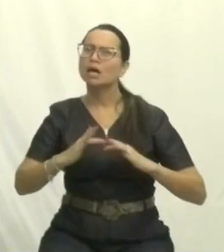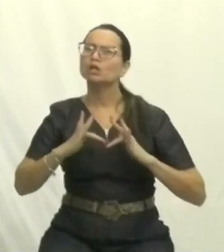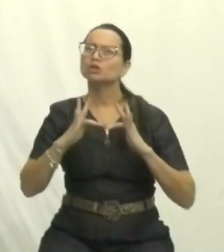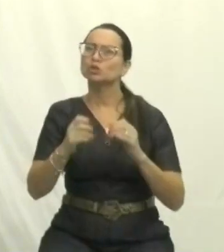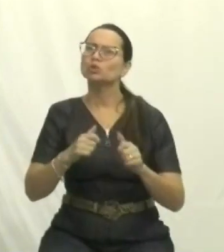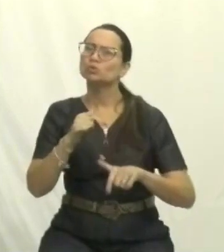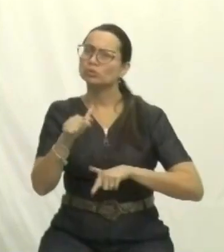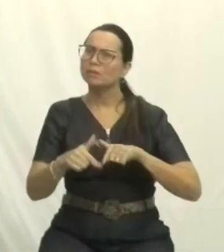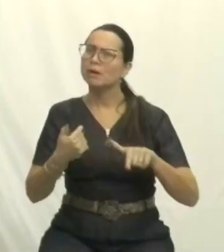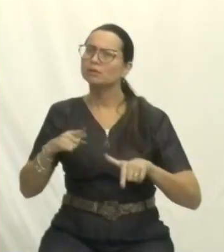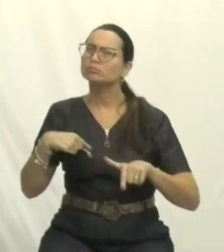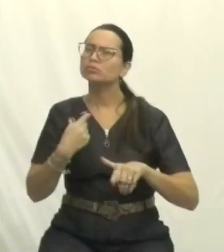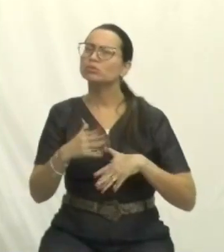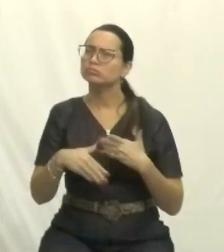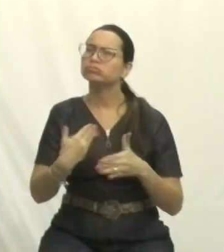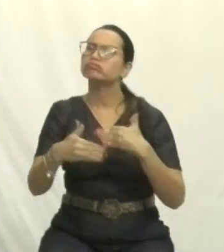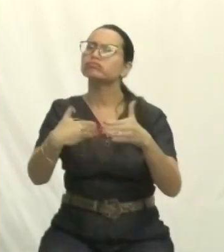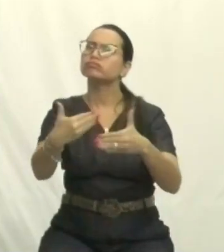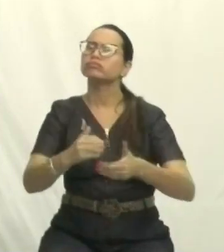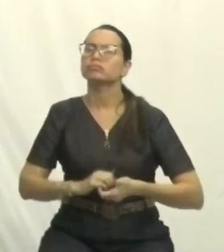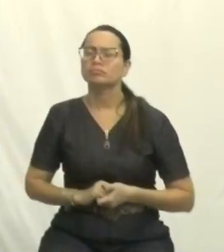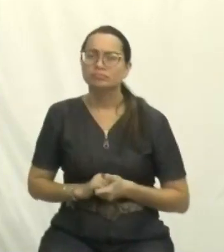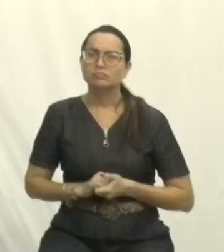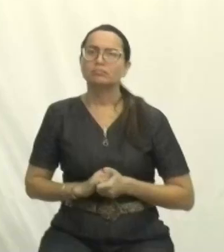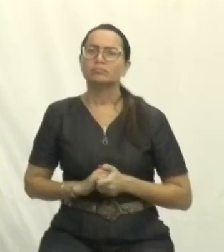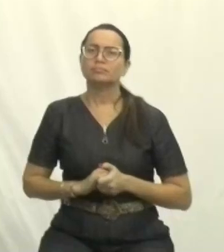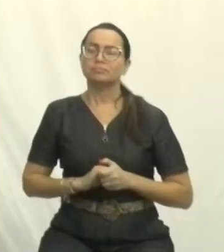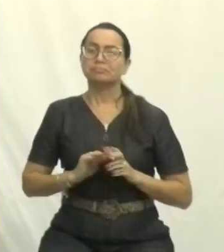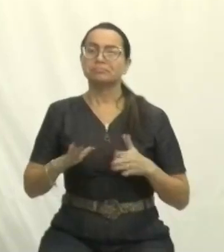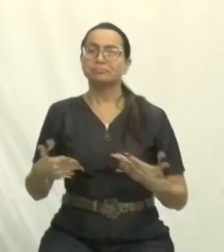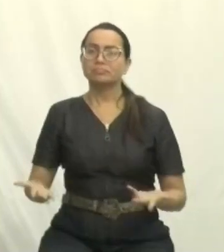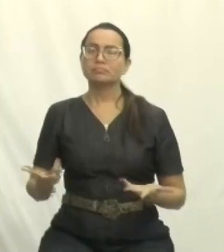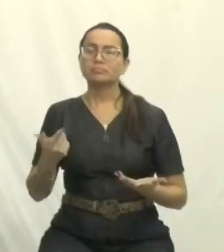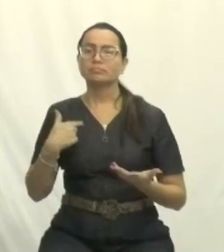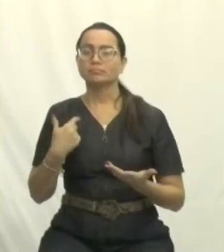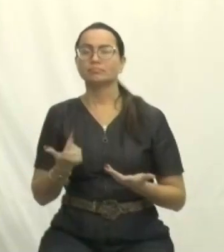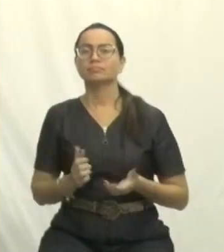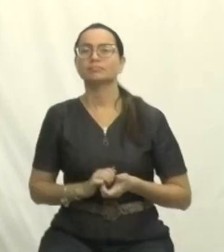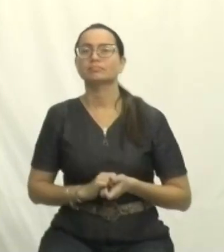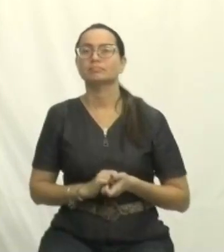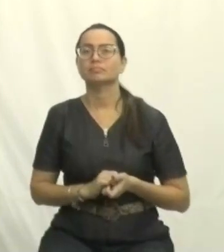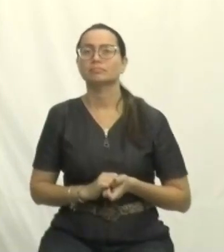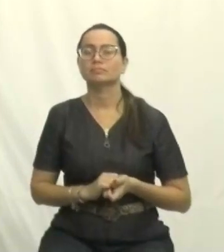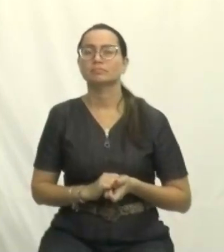ano passado, né? Então, de antemão, já agradeço essa...